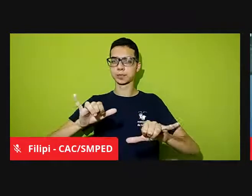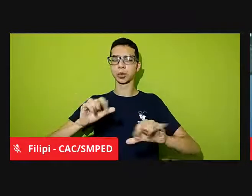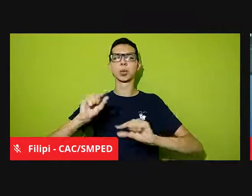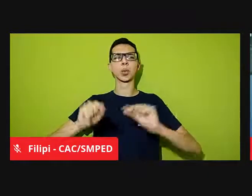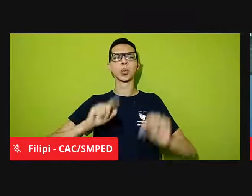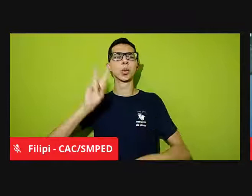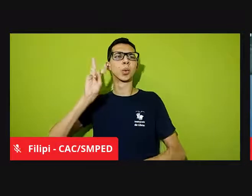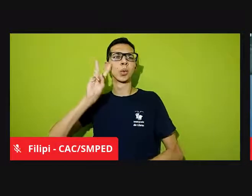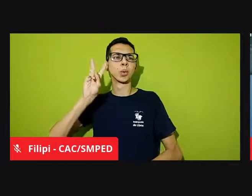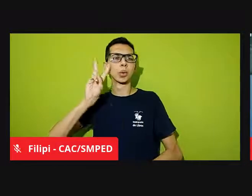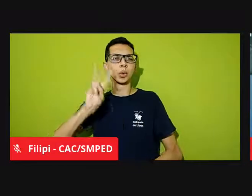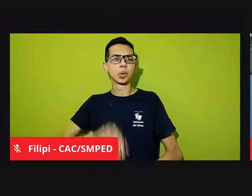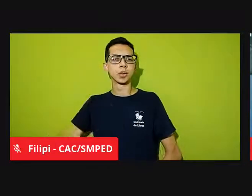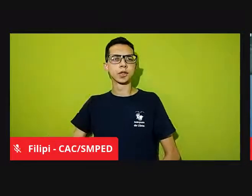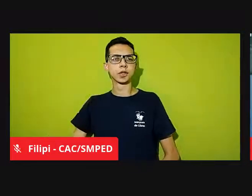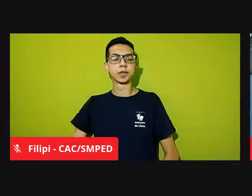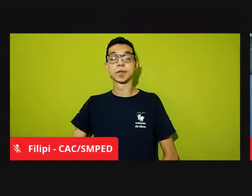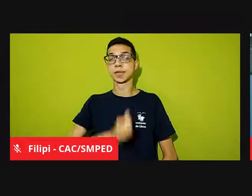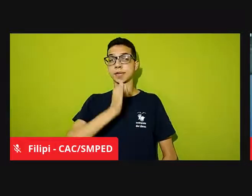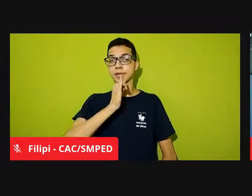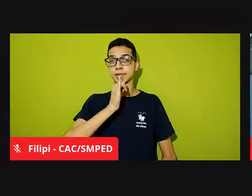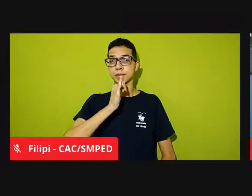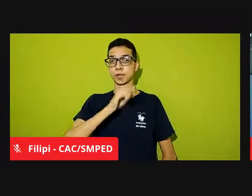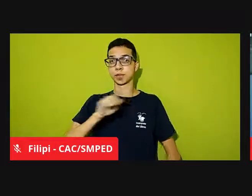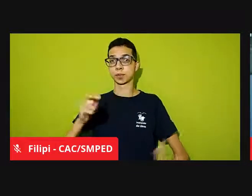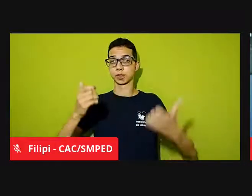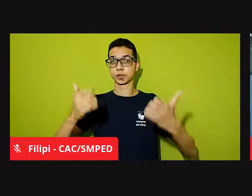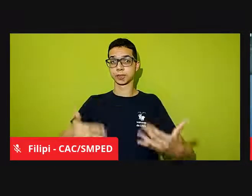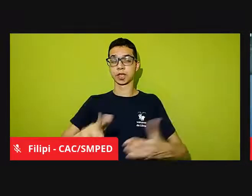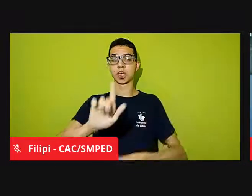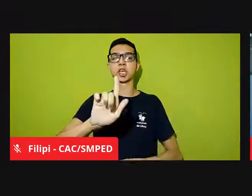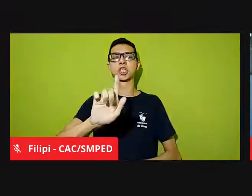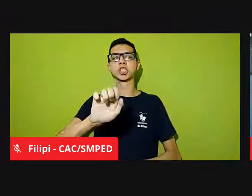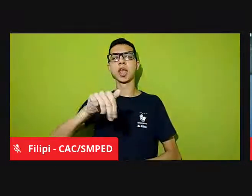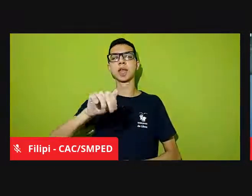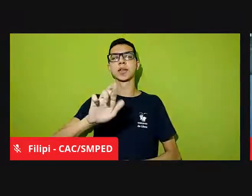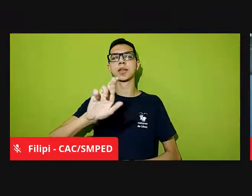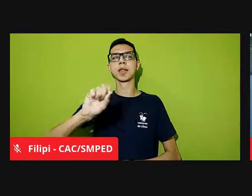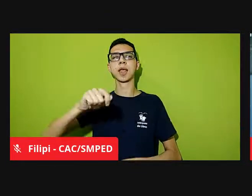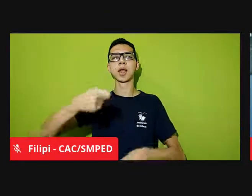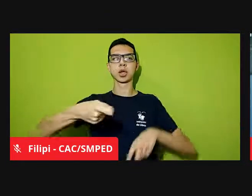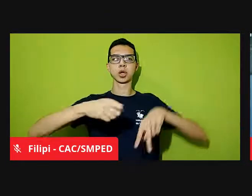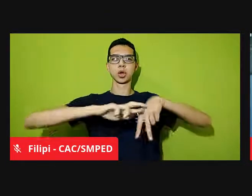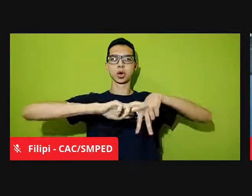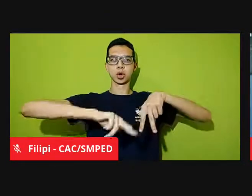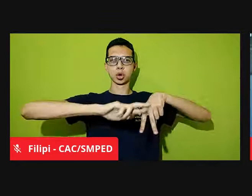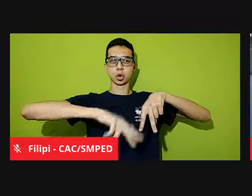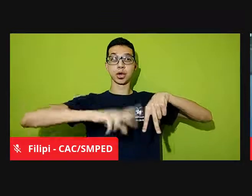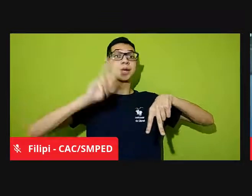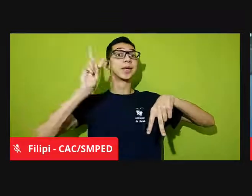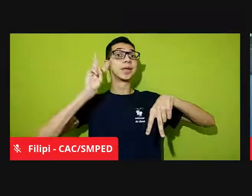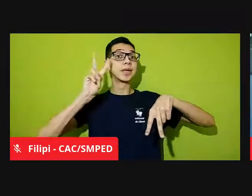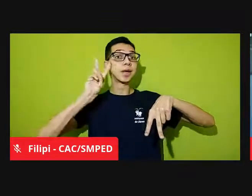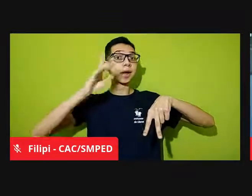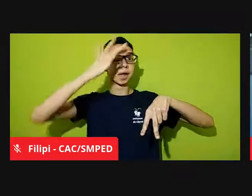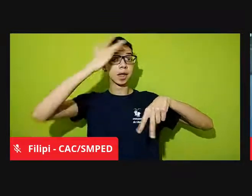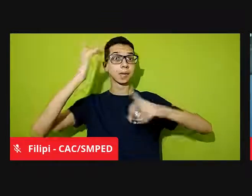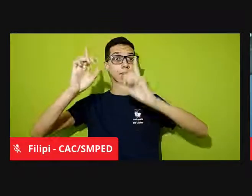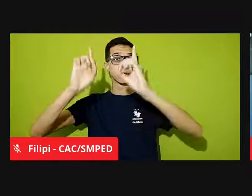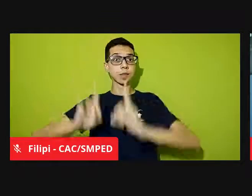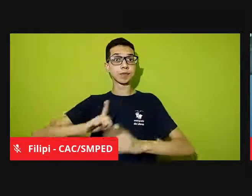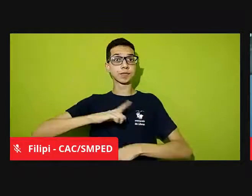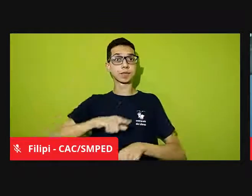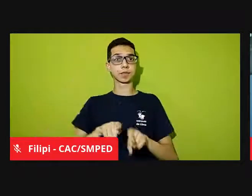que quando a gente vai falar, por exemplo, de gênero, precisa lembrar que tem ali a pessoa com deficiência também. Se vai